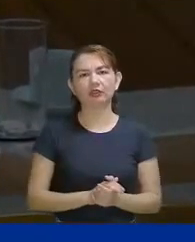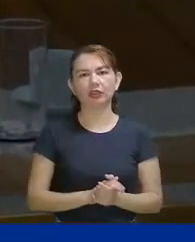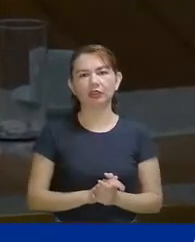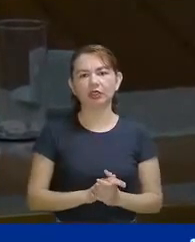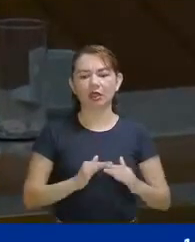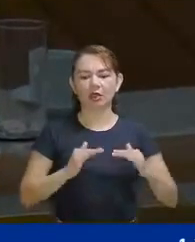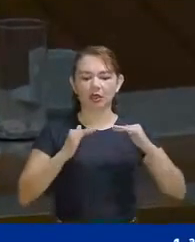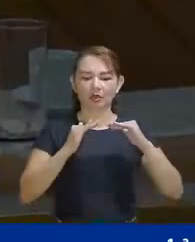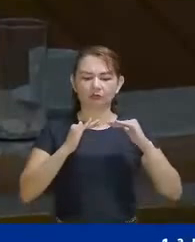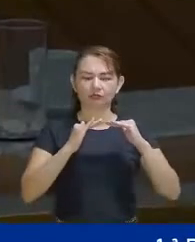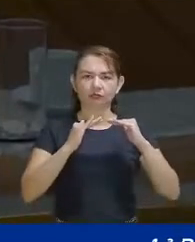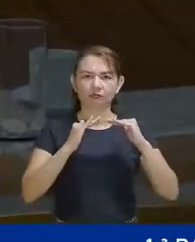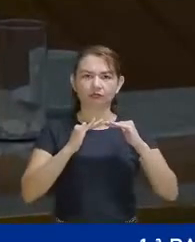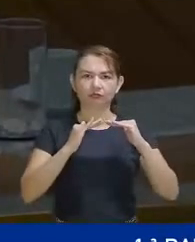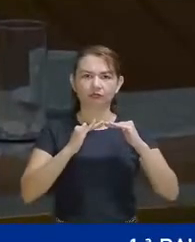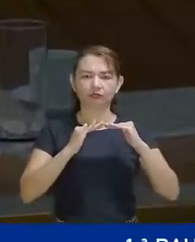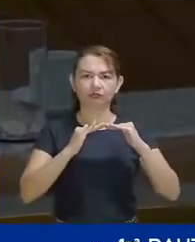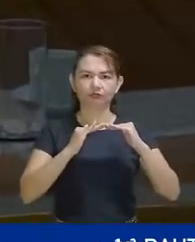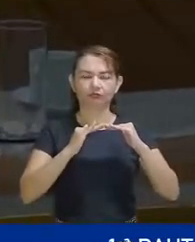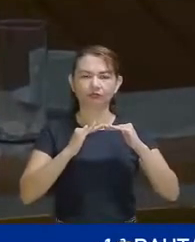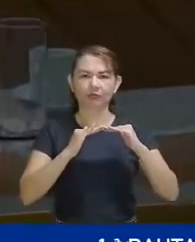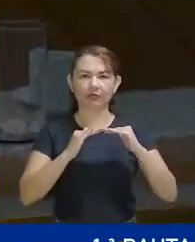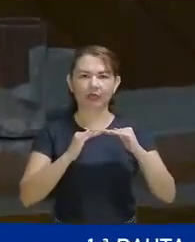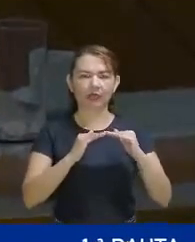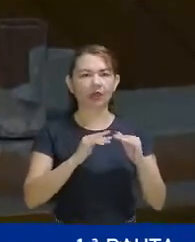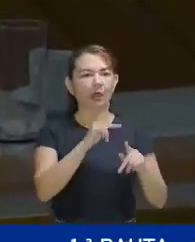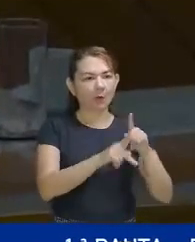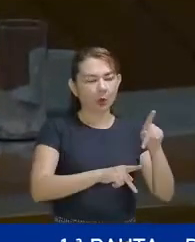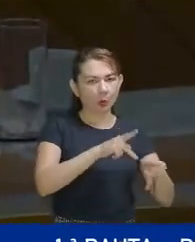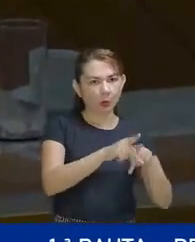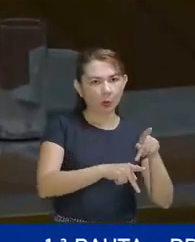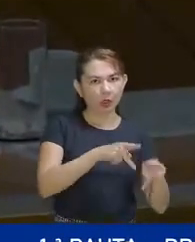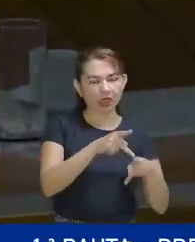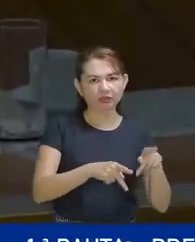correspondente com precisão ao número de habitantes, porque